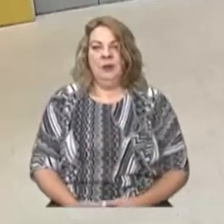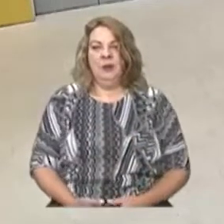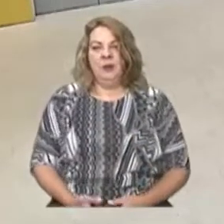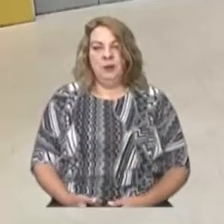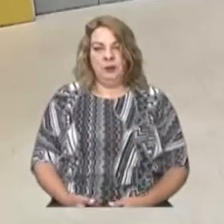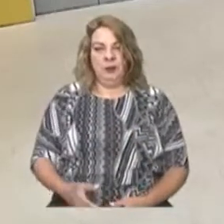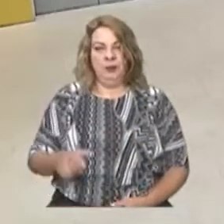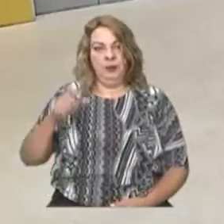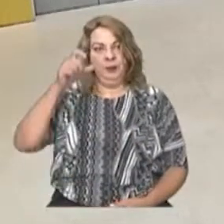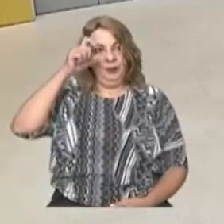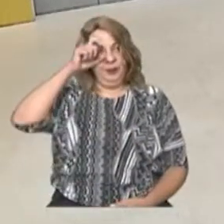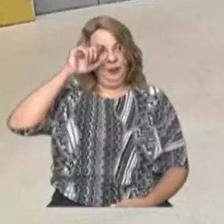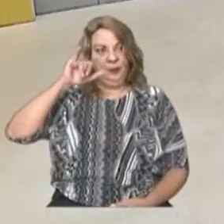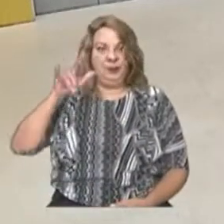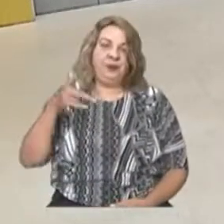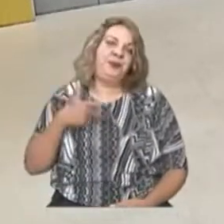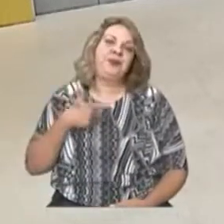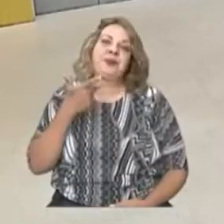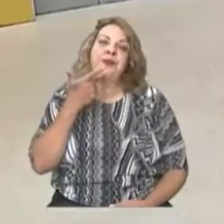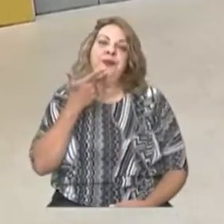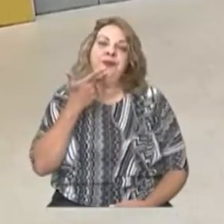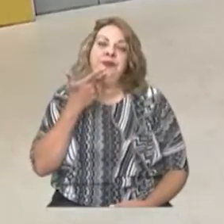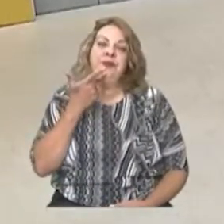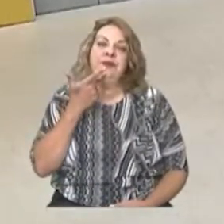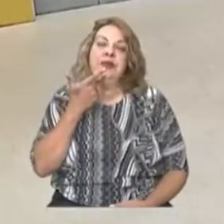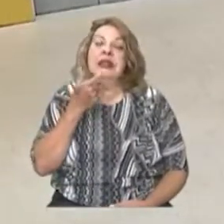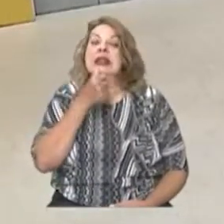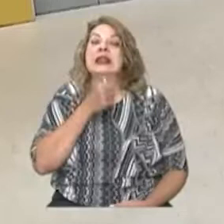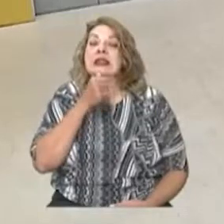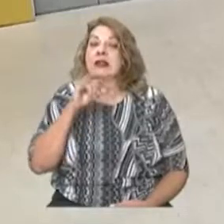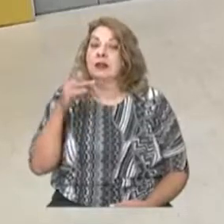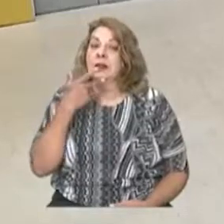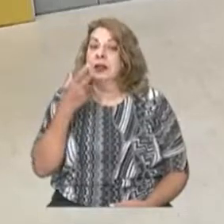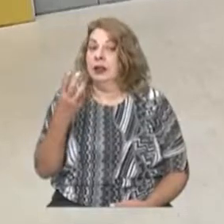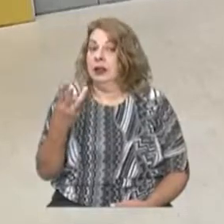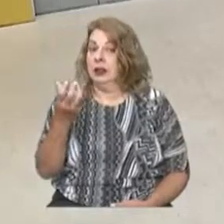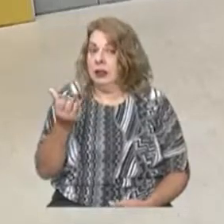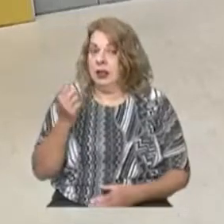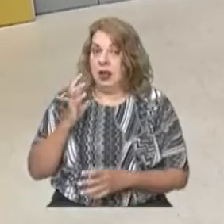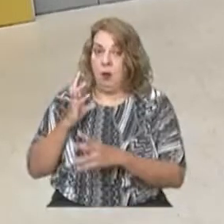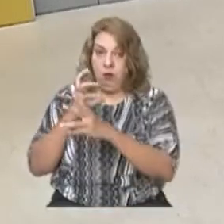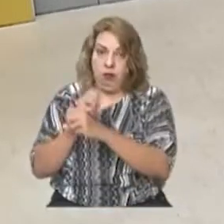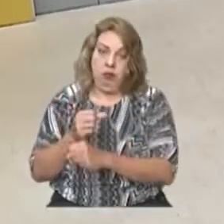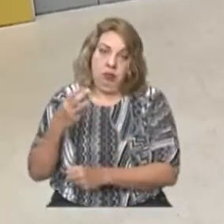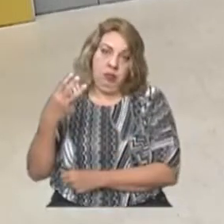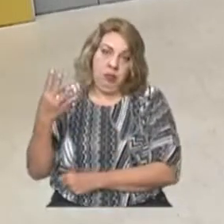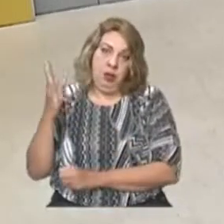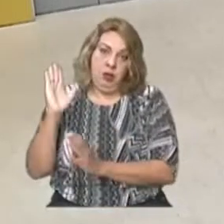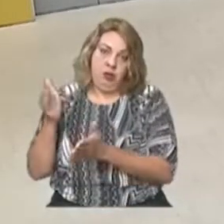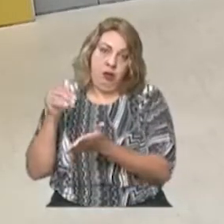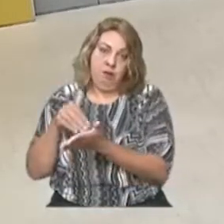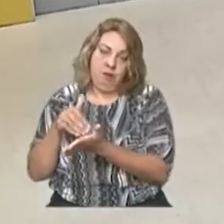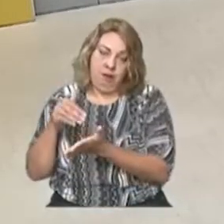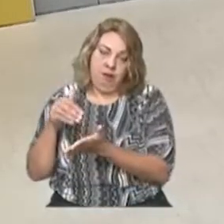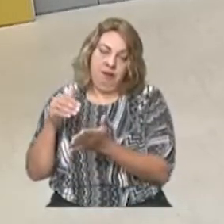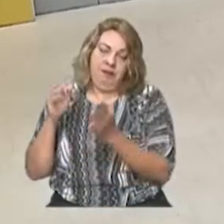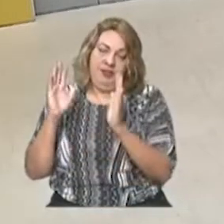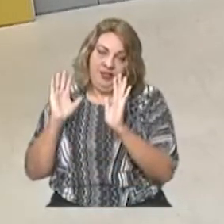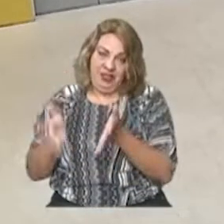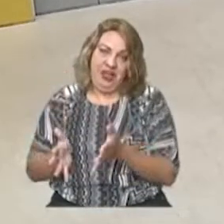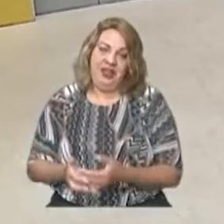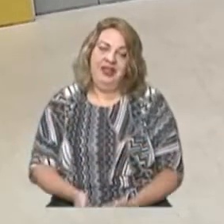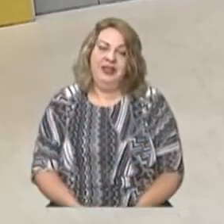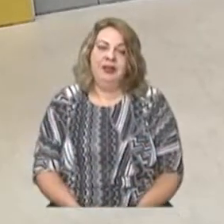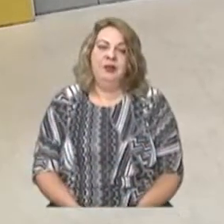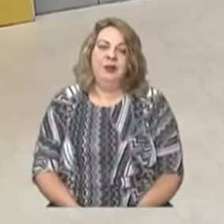E atenção que 36 foi a última bola chamada, num total de 34 bolas que já saíram,